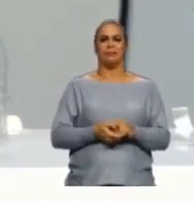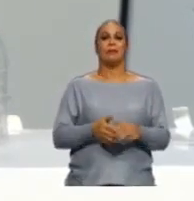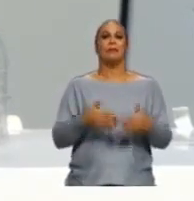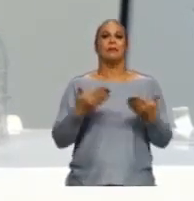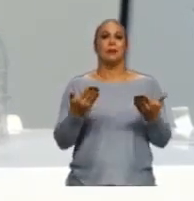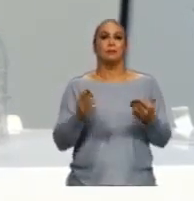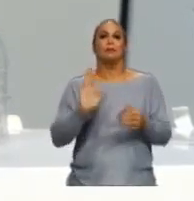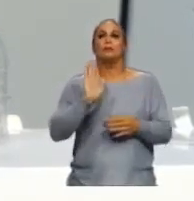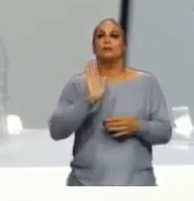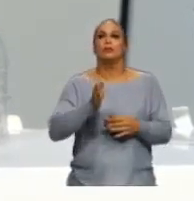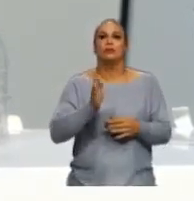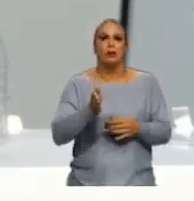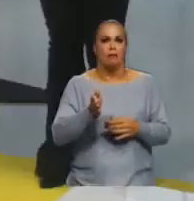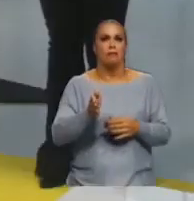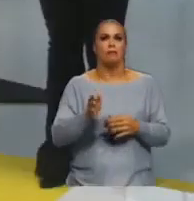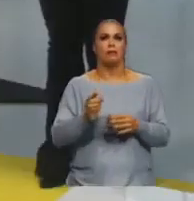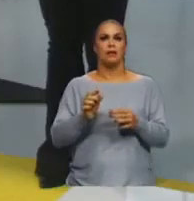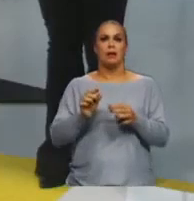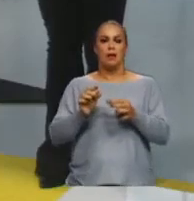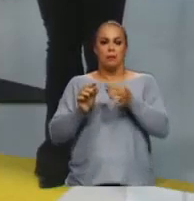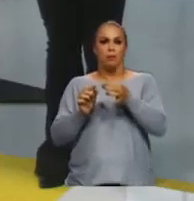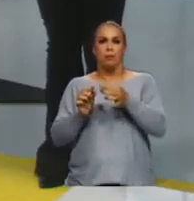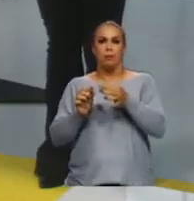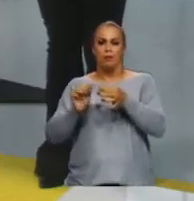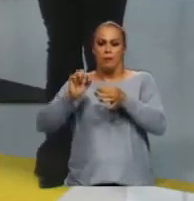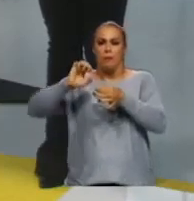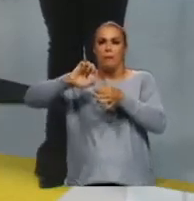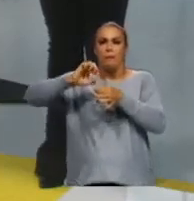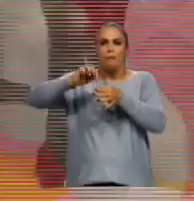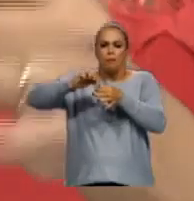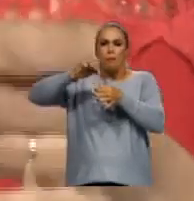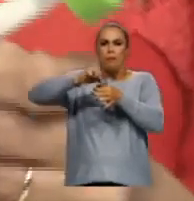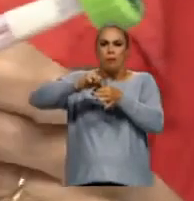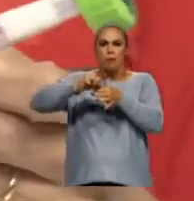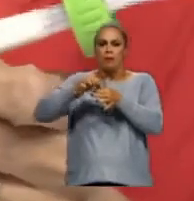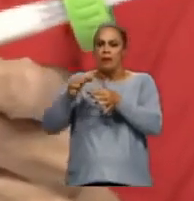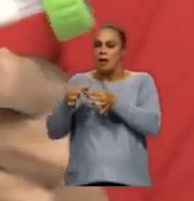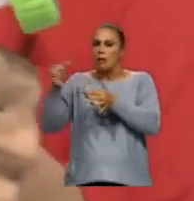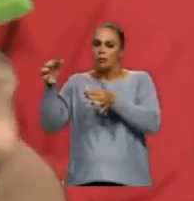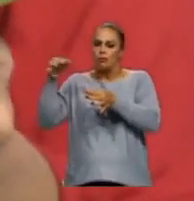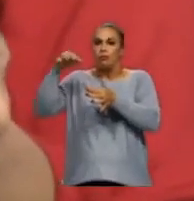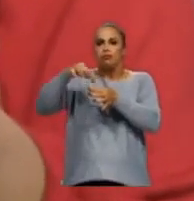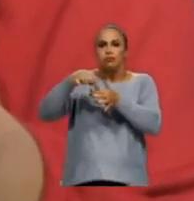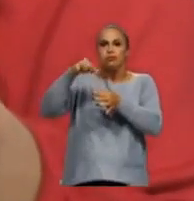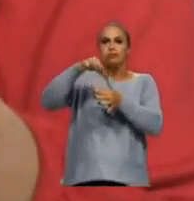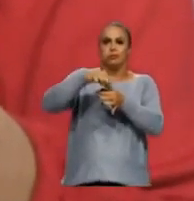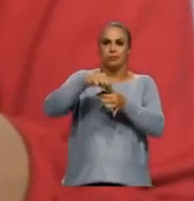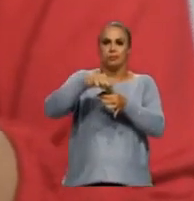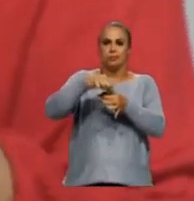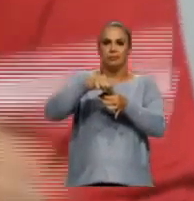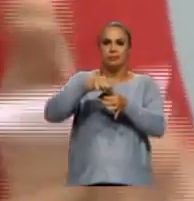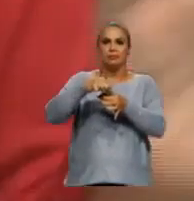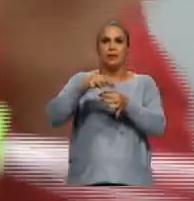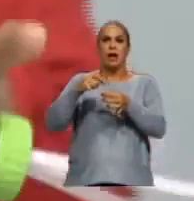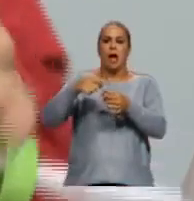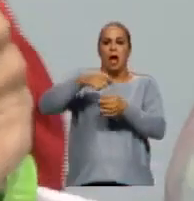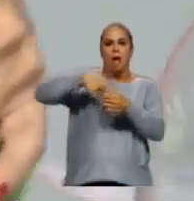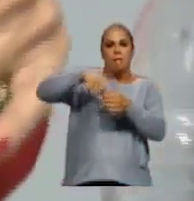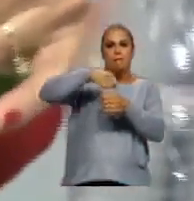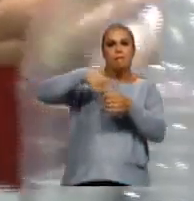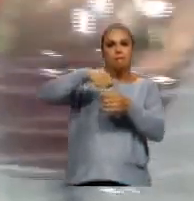coloquei os dois canudinhos, amarrei um contrário ao outro. E agora, vamos colocar